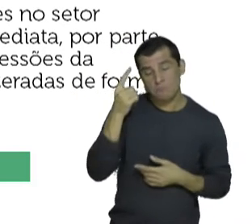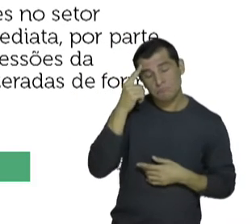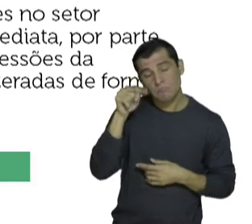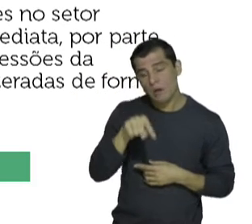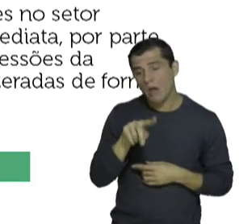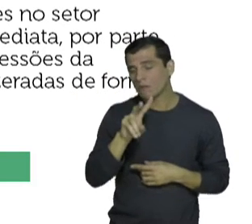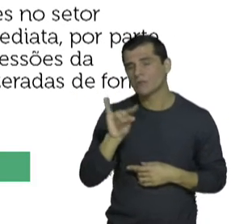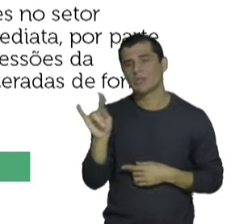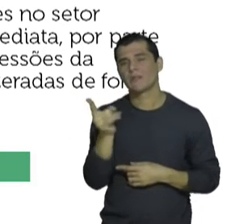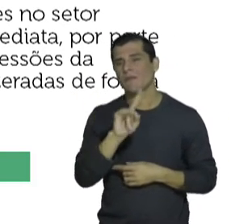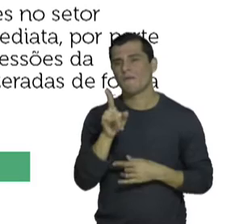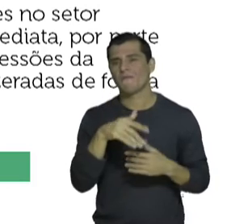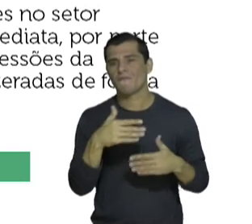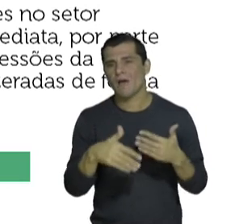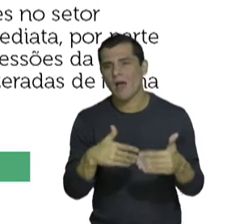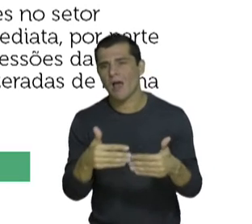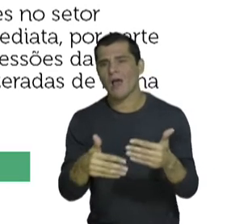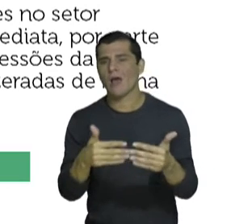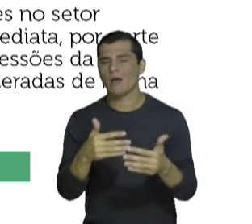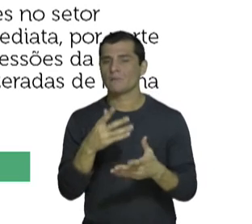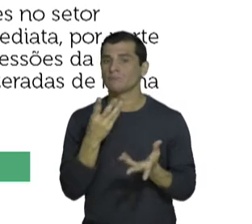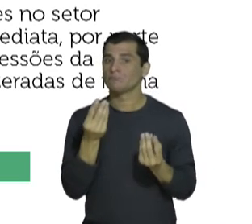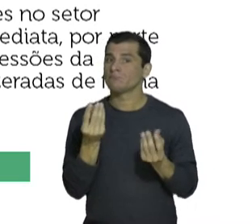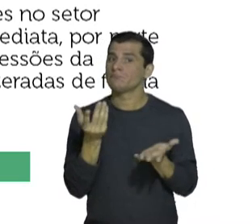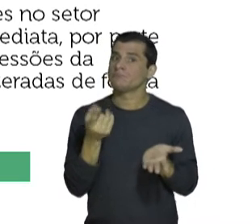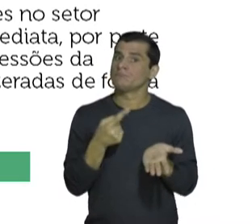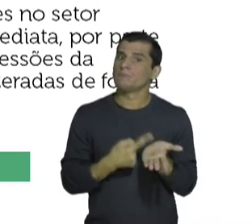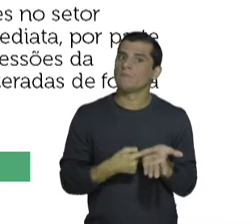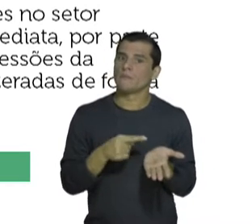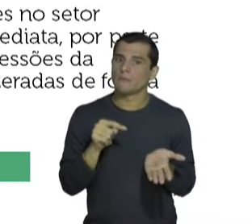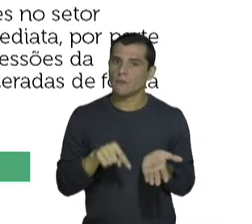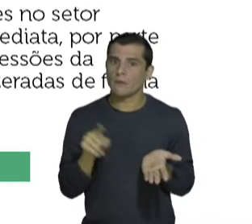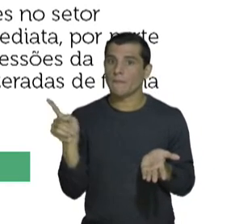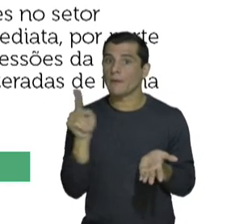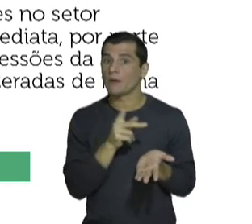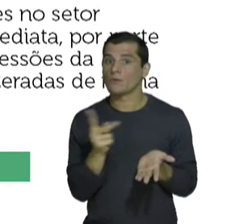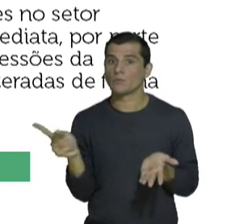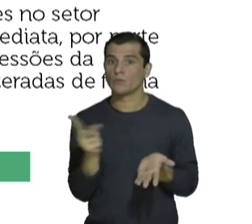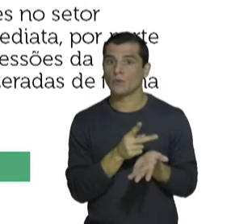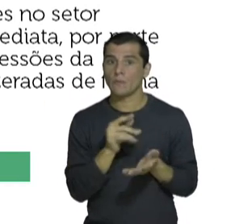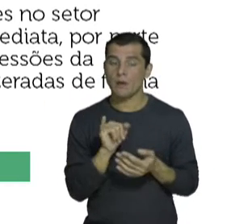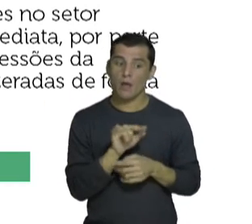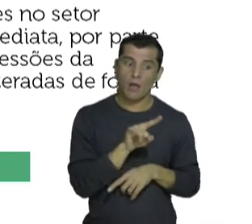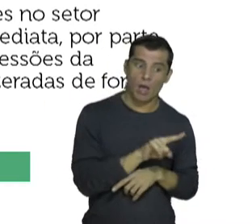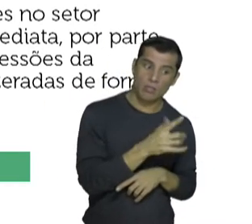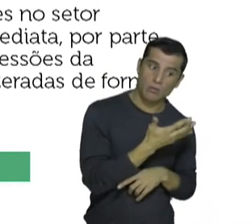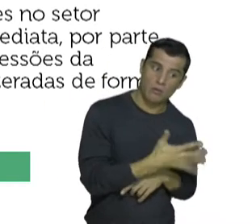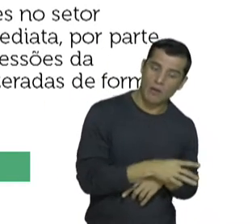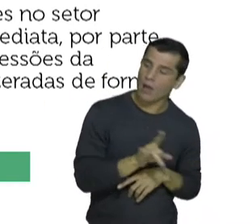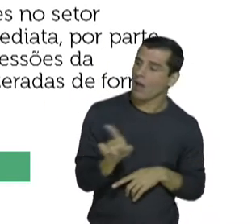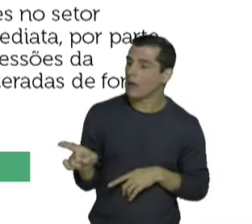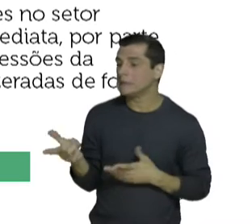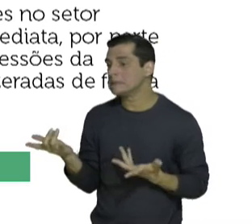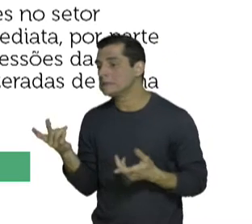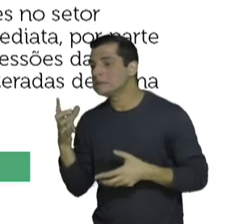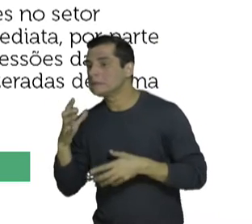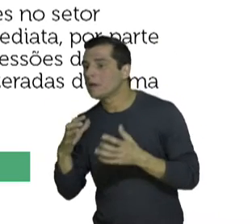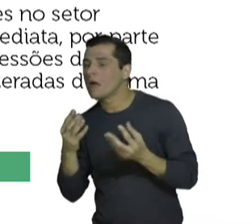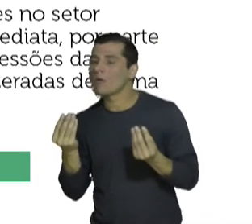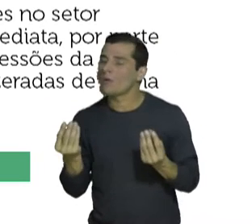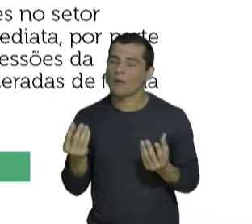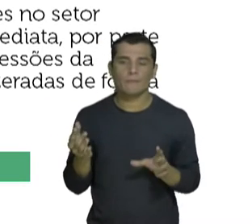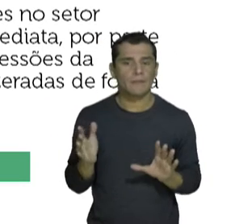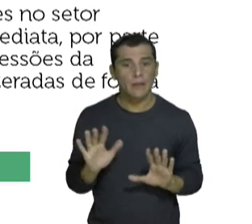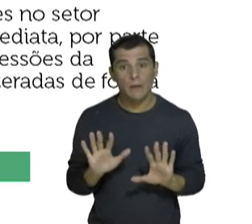queero tá errado mas não vai acontecer por Quando um não quer dois não briga e se dois